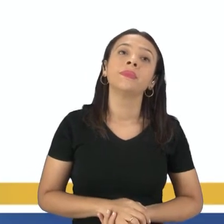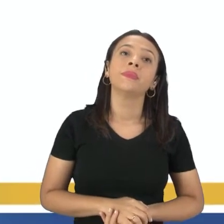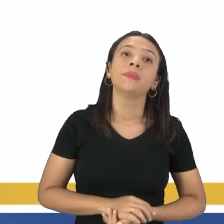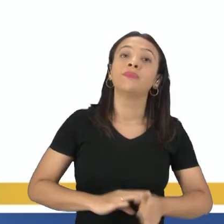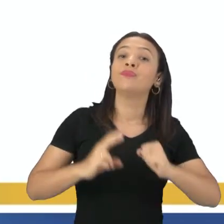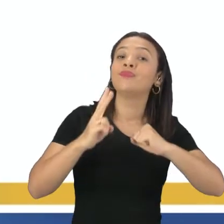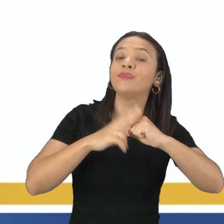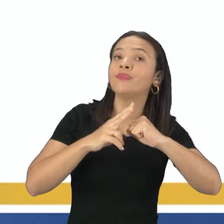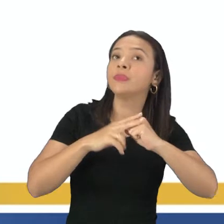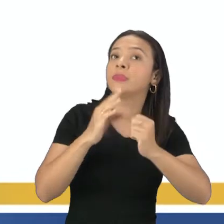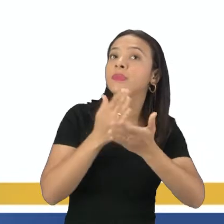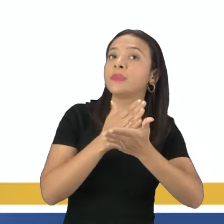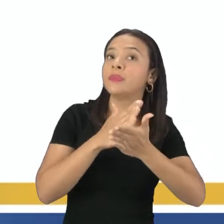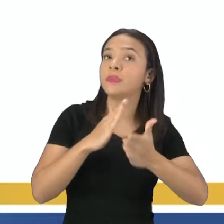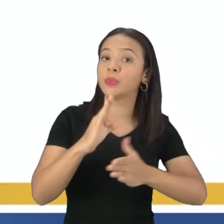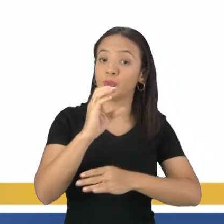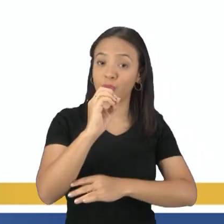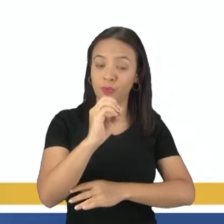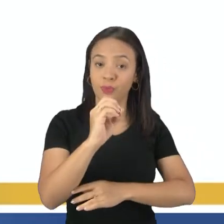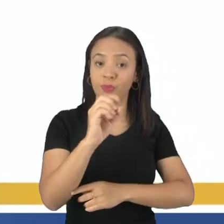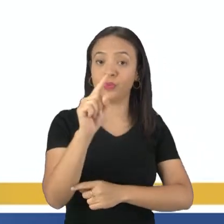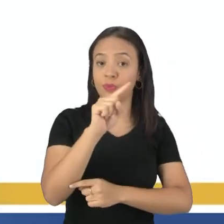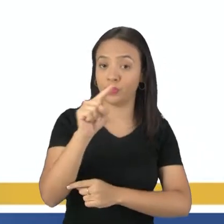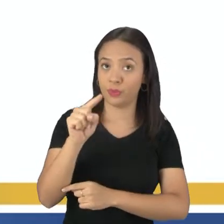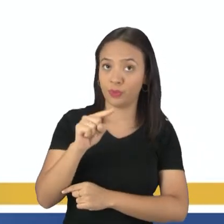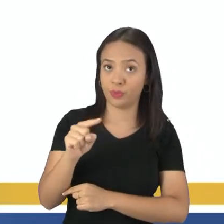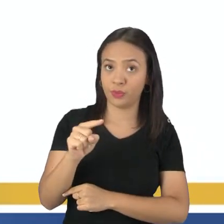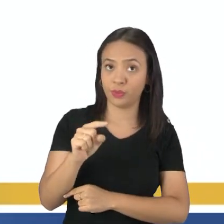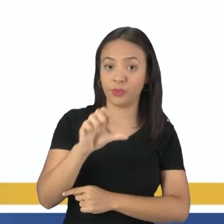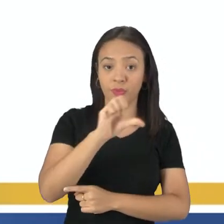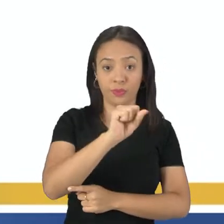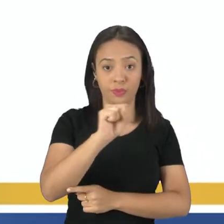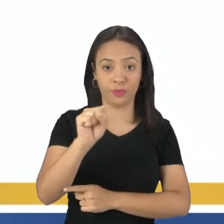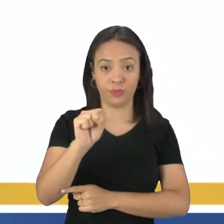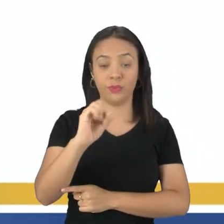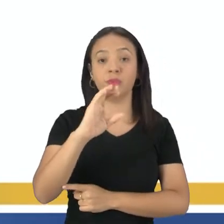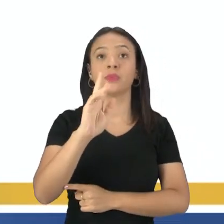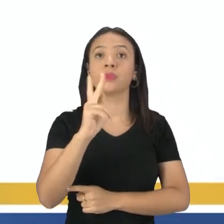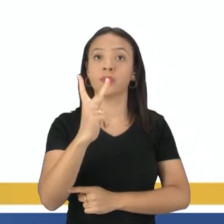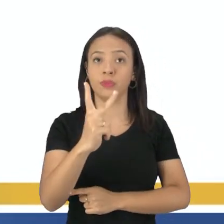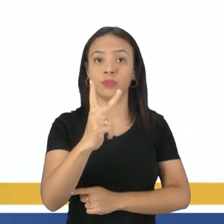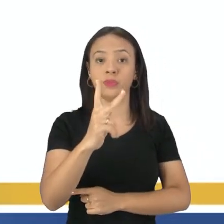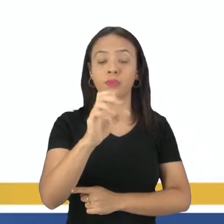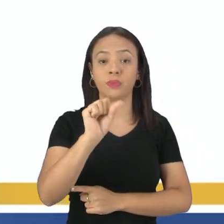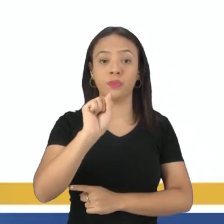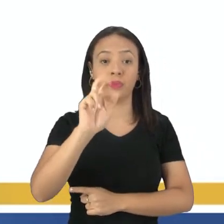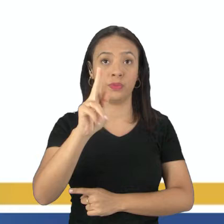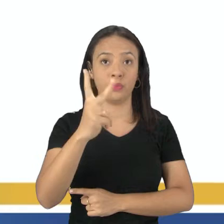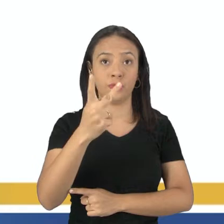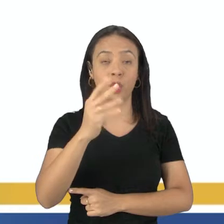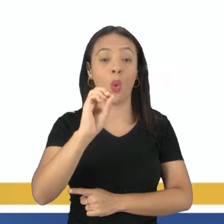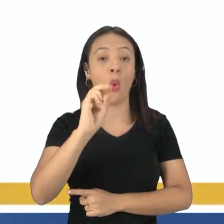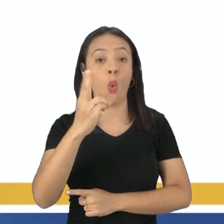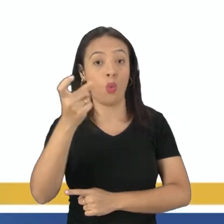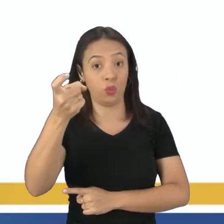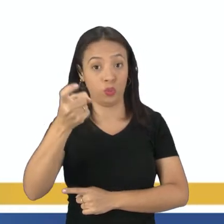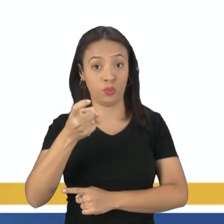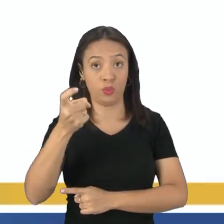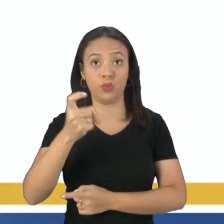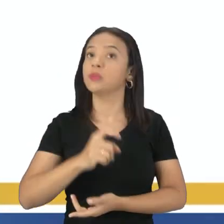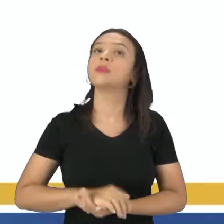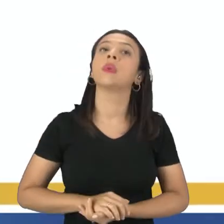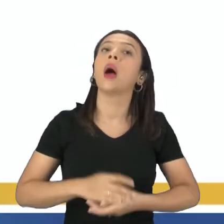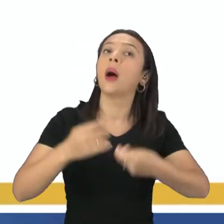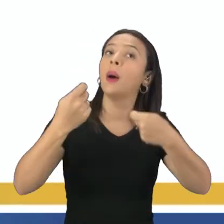Verbos terminados em O, Z, SS, CH, SH ou X,